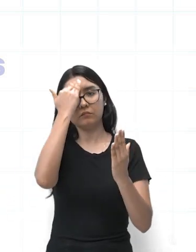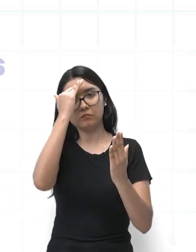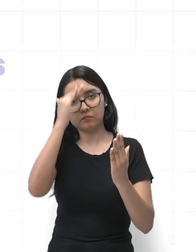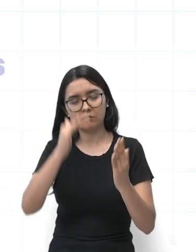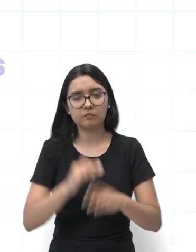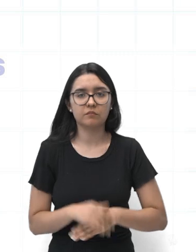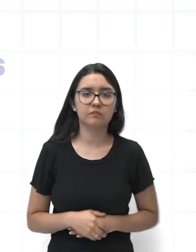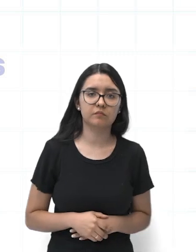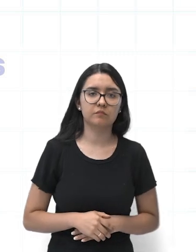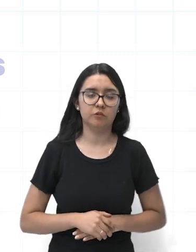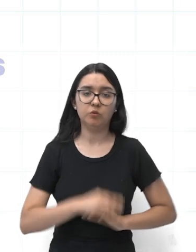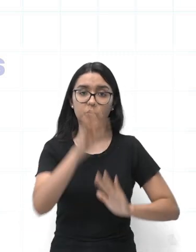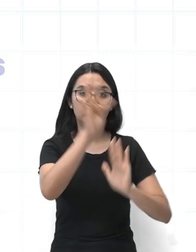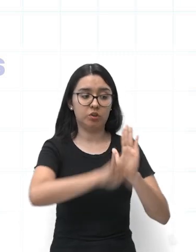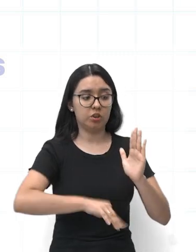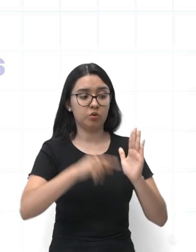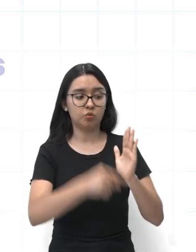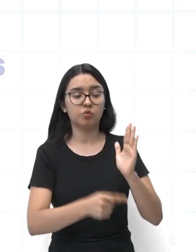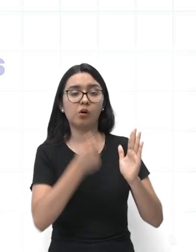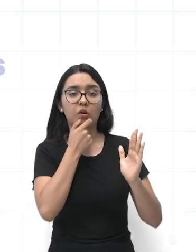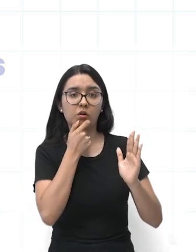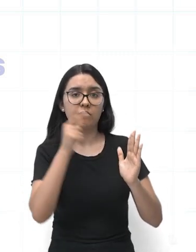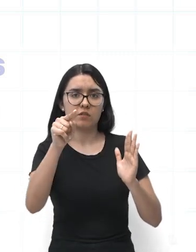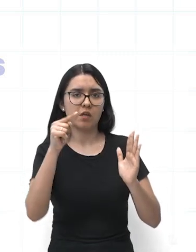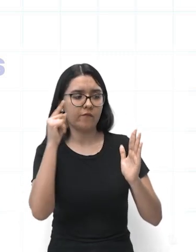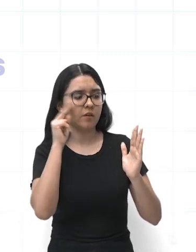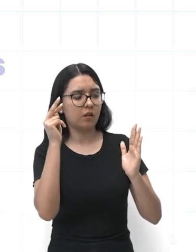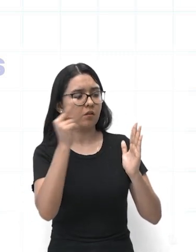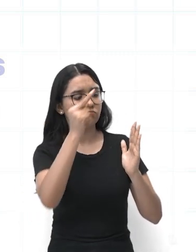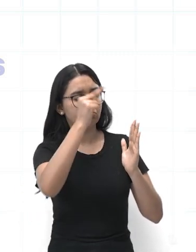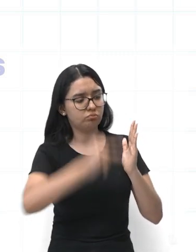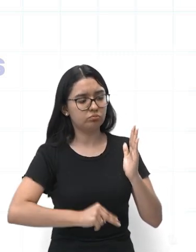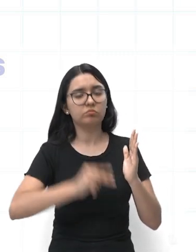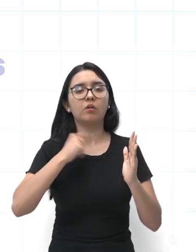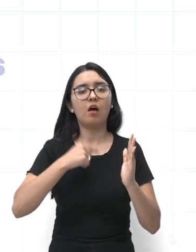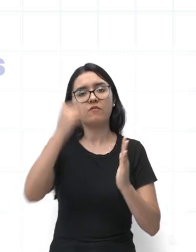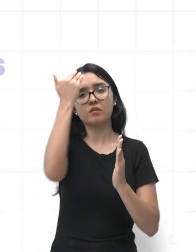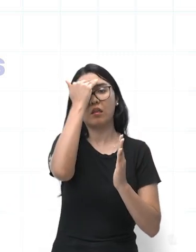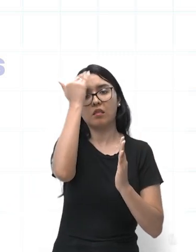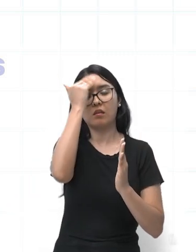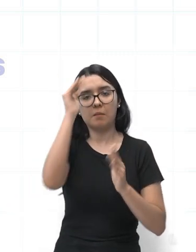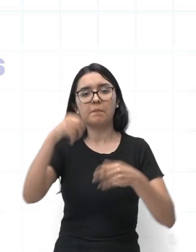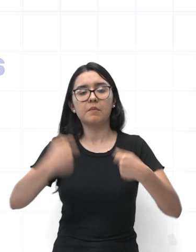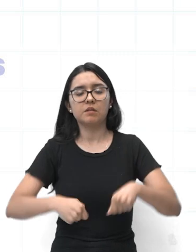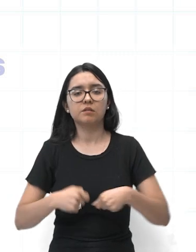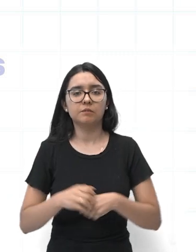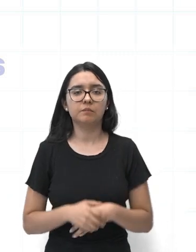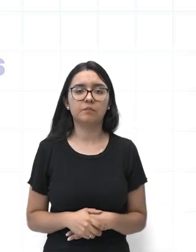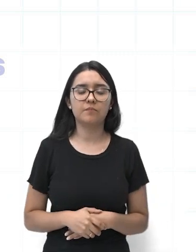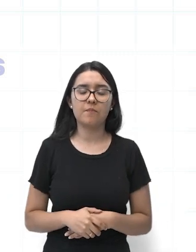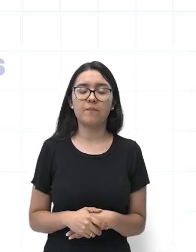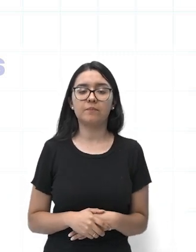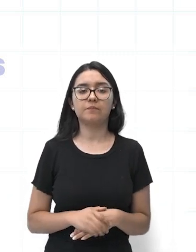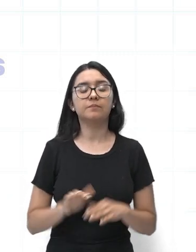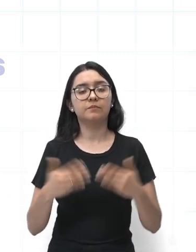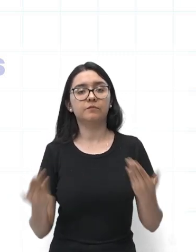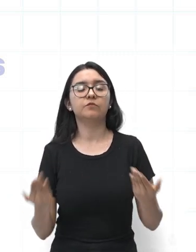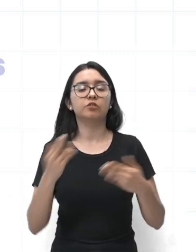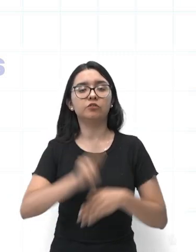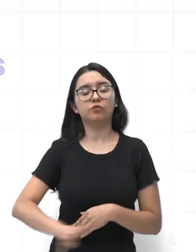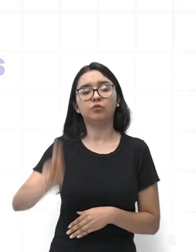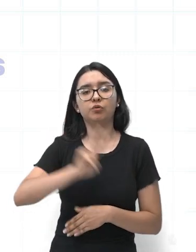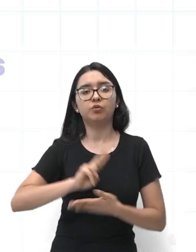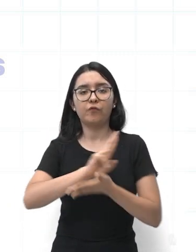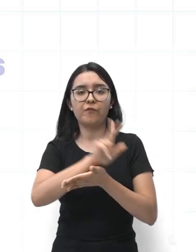textos em inglês, tá? Então, quando vocês estiverem lendo textos e precisem fazer a compreensão do mesmo, vocês vão utilizar